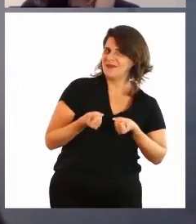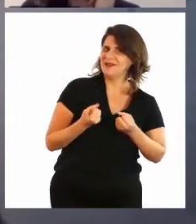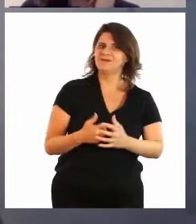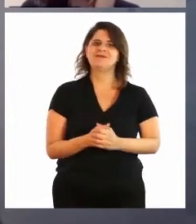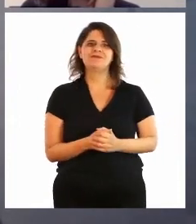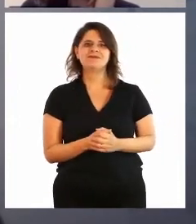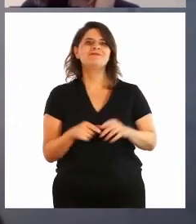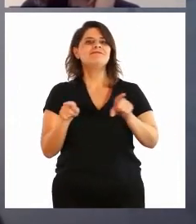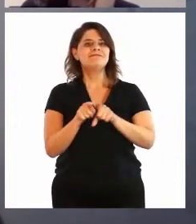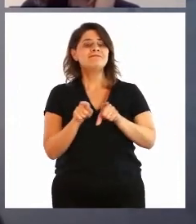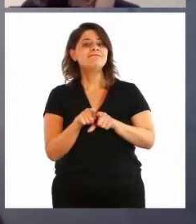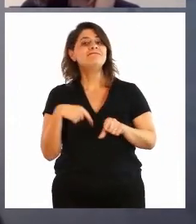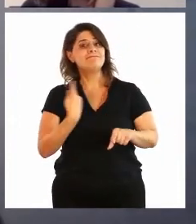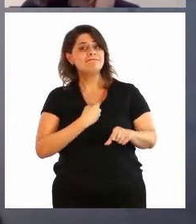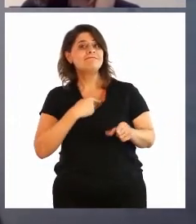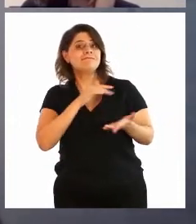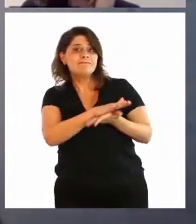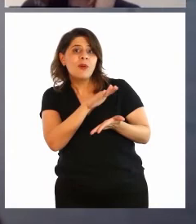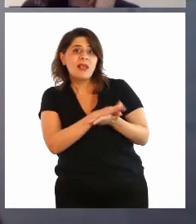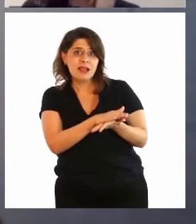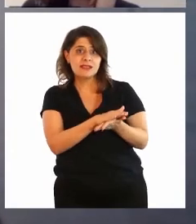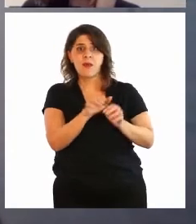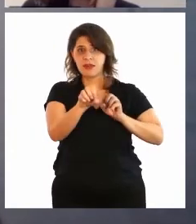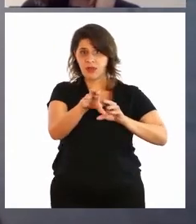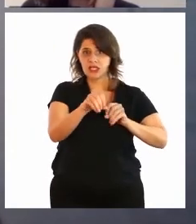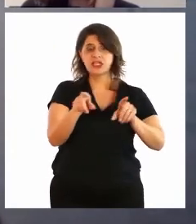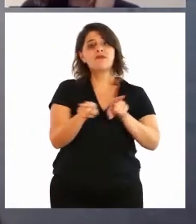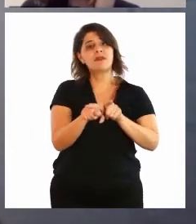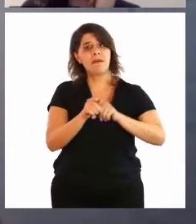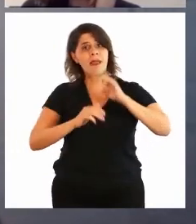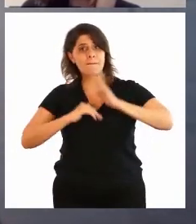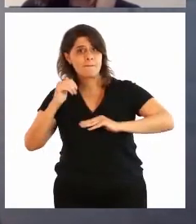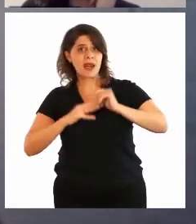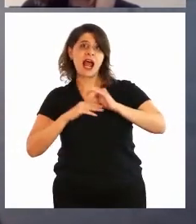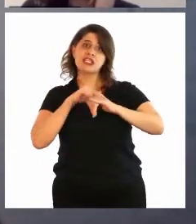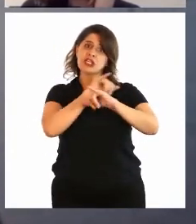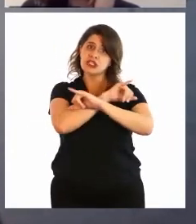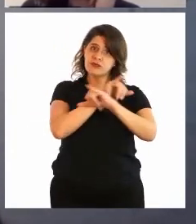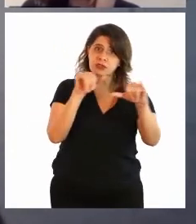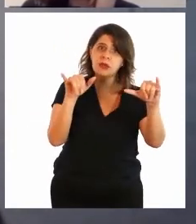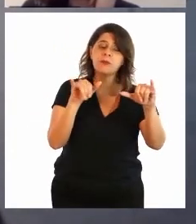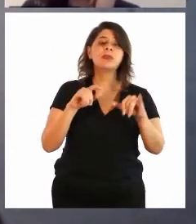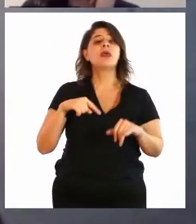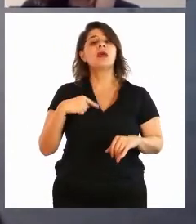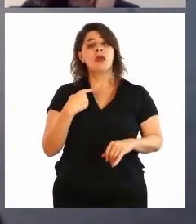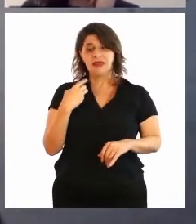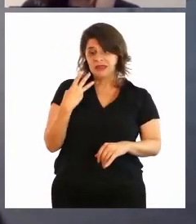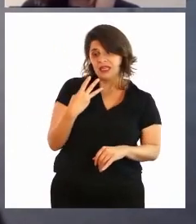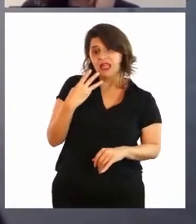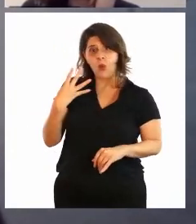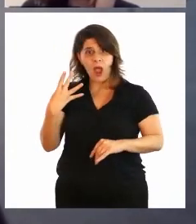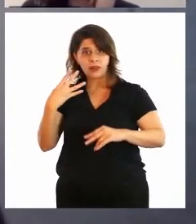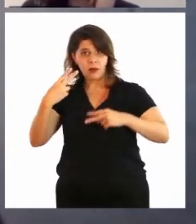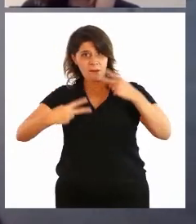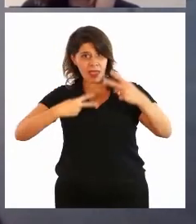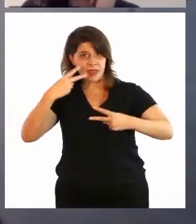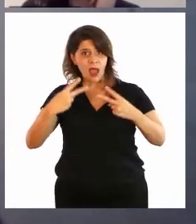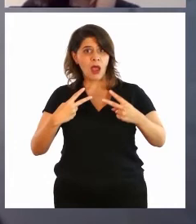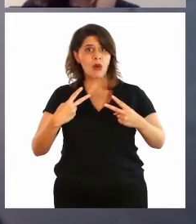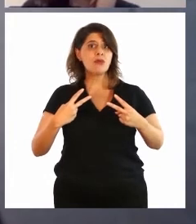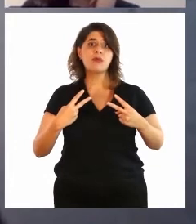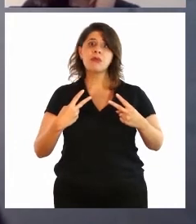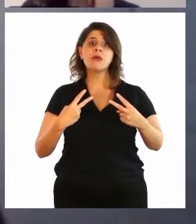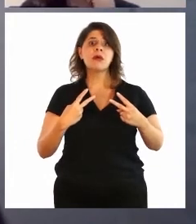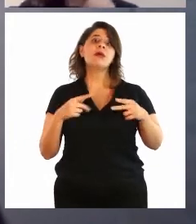e dessas ações de mediação e de difusão que a gente está planejando, a 34ª, é bom lembrar, ela já iniciou